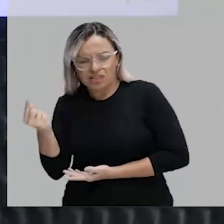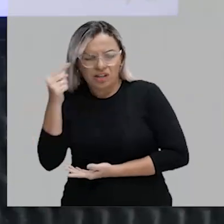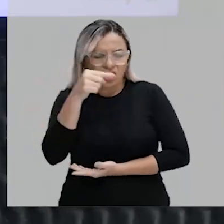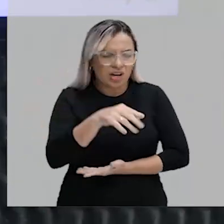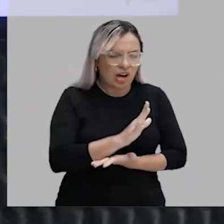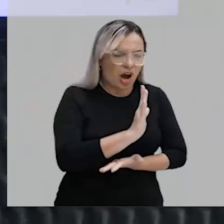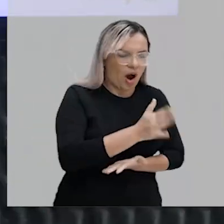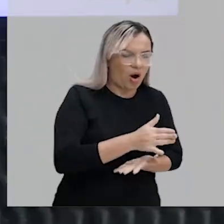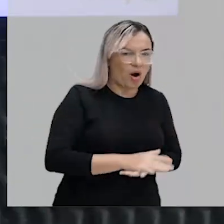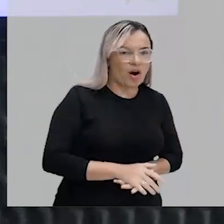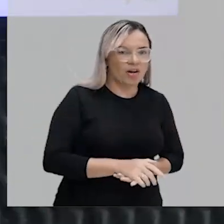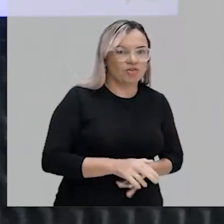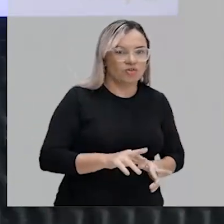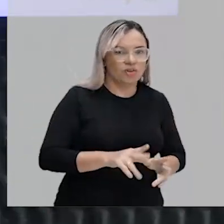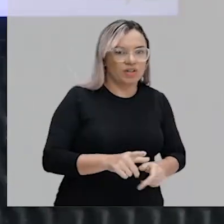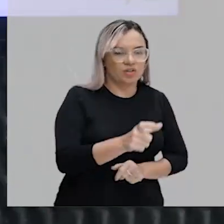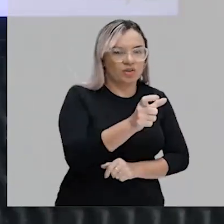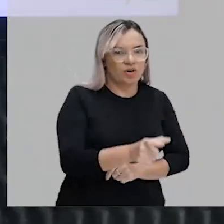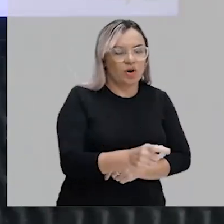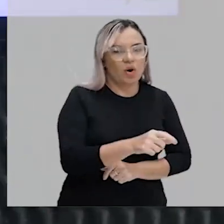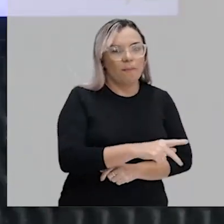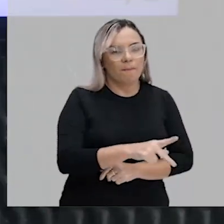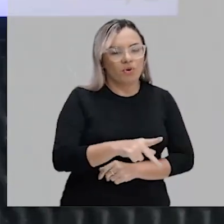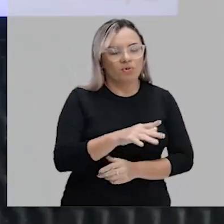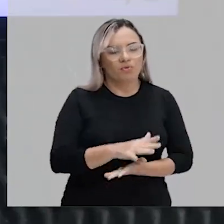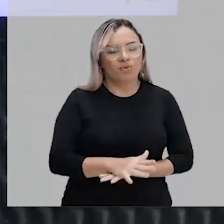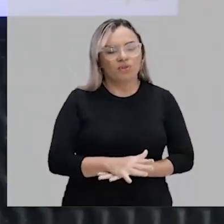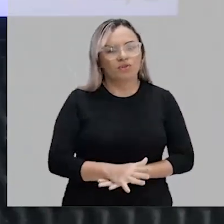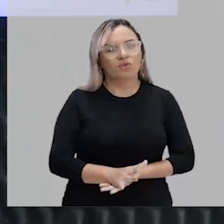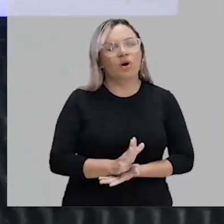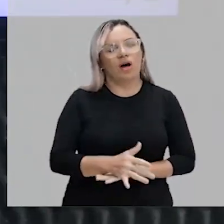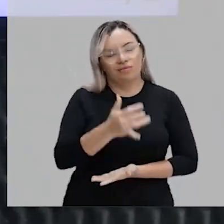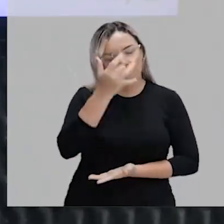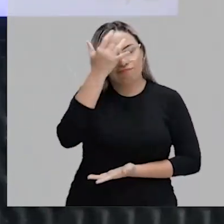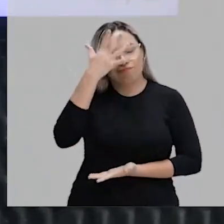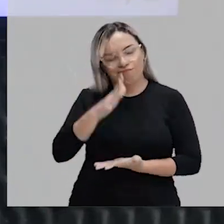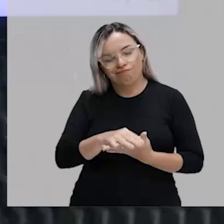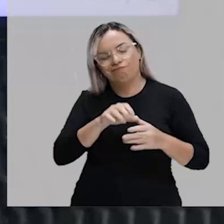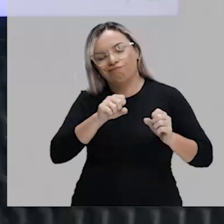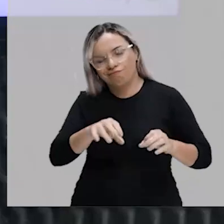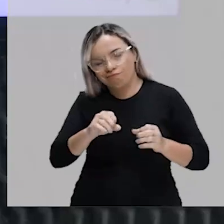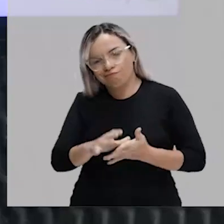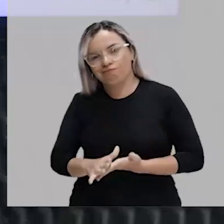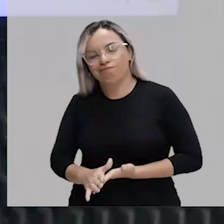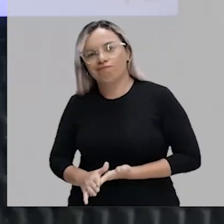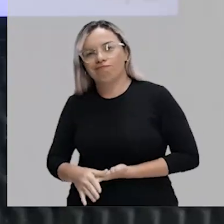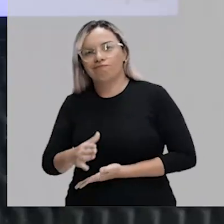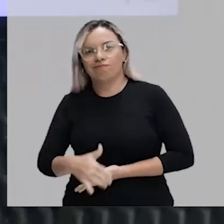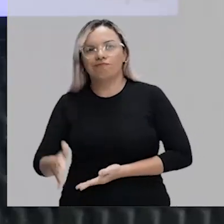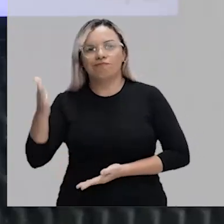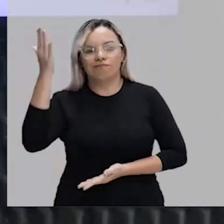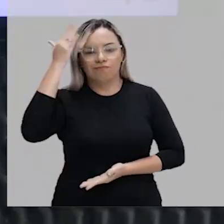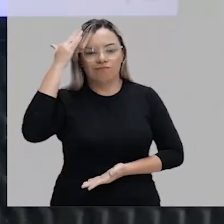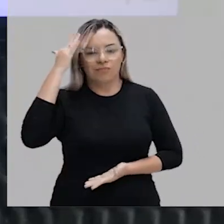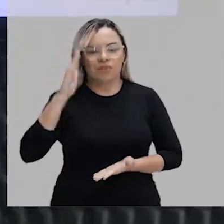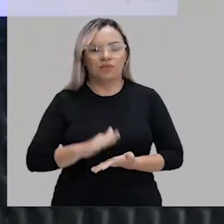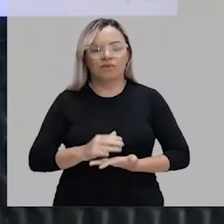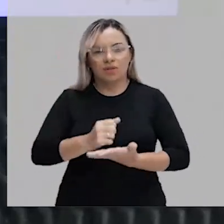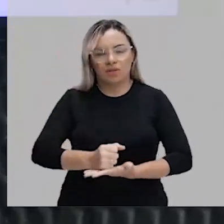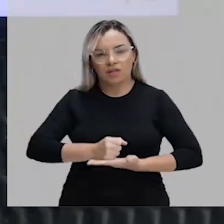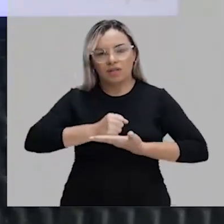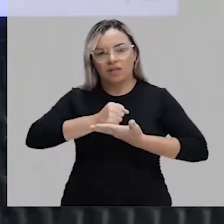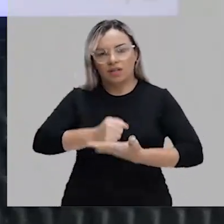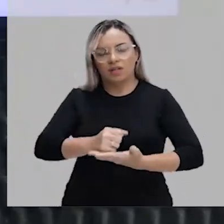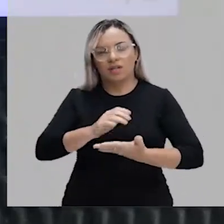compreender. Então, a gente está aqui para somar e para ajudar você que está em casa, tá aprendendo num outro turno, e